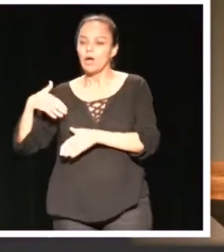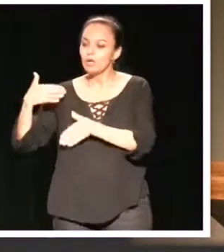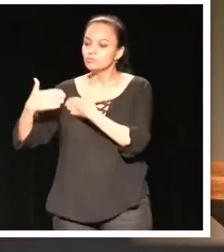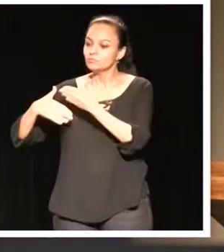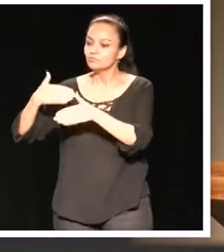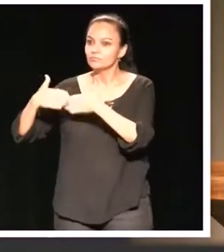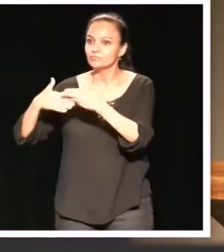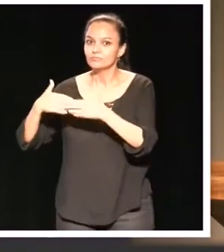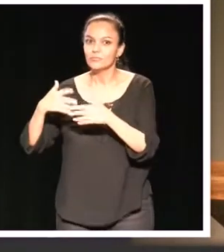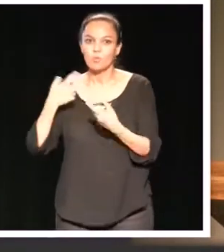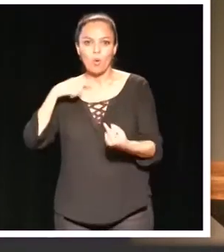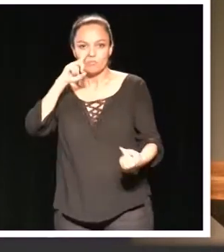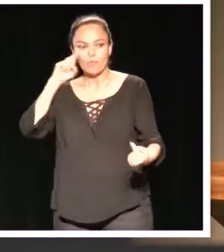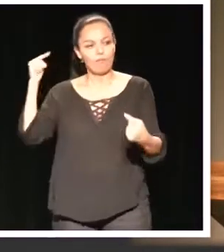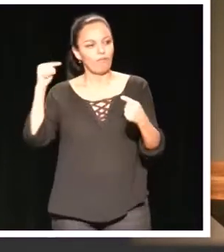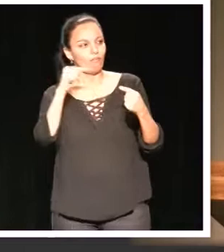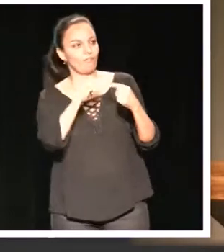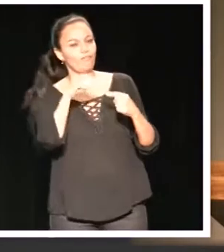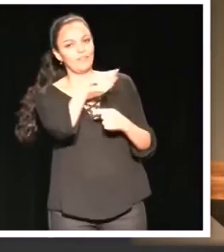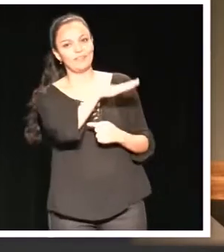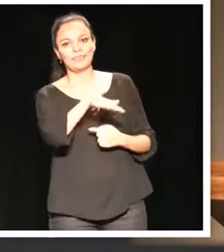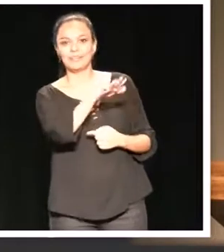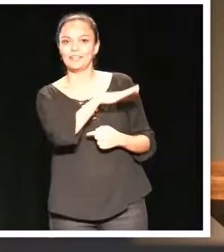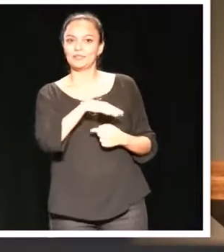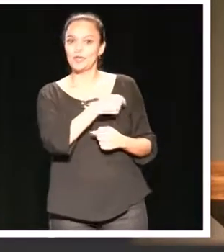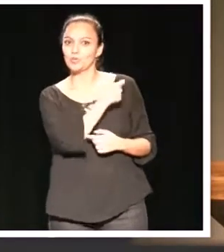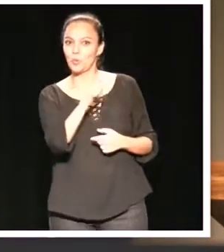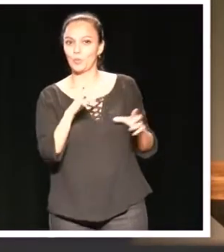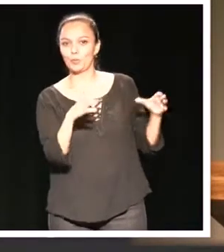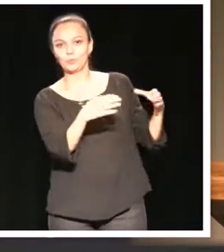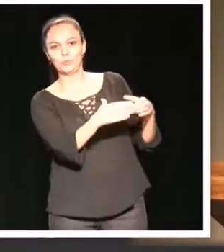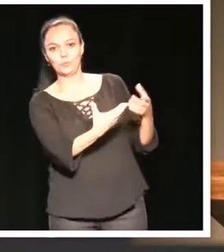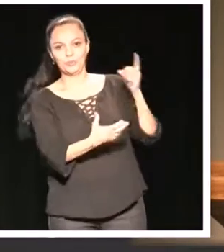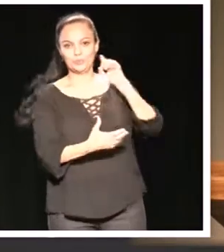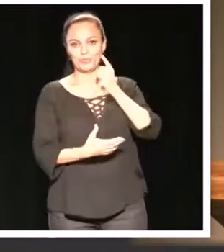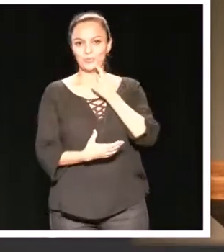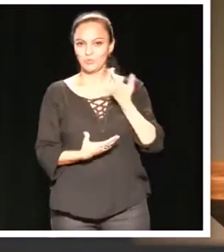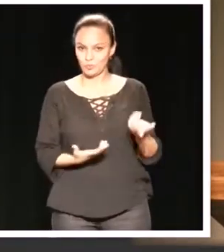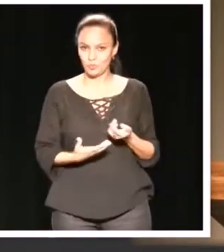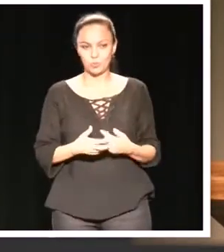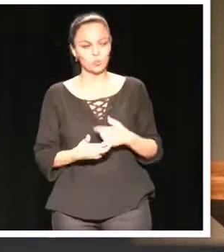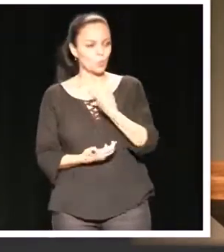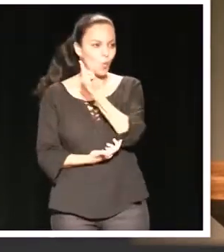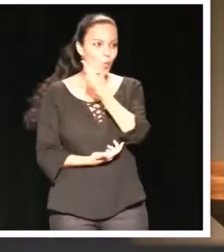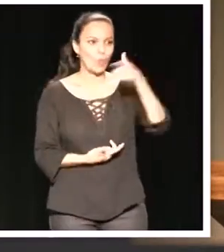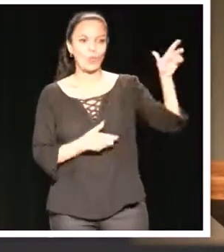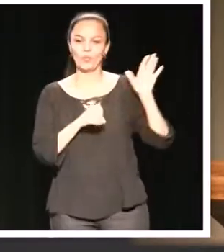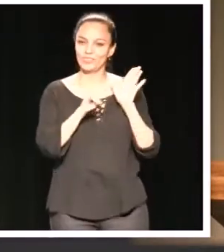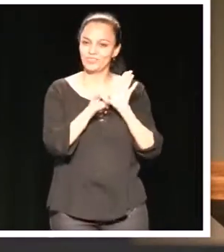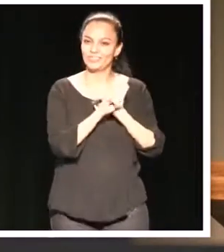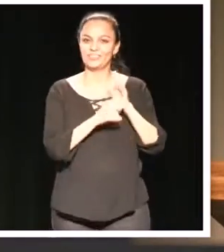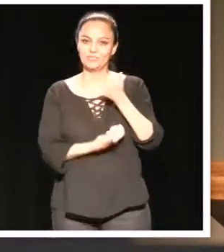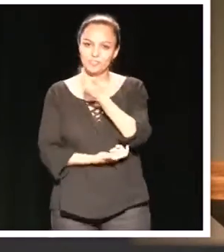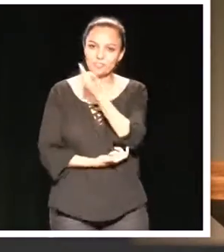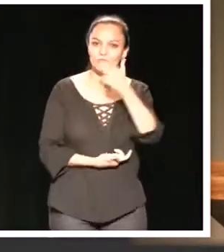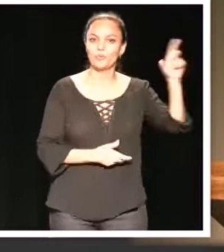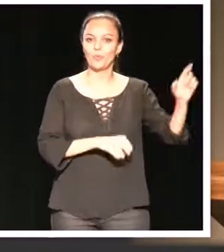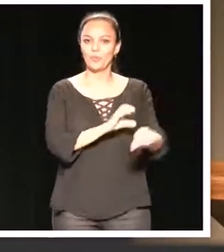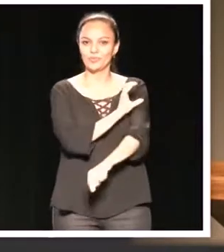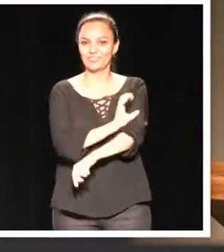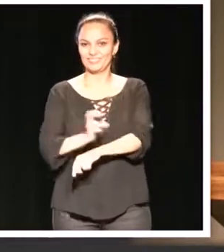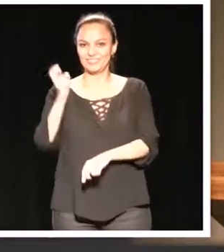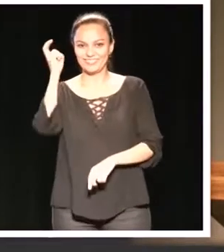comunidade surda, que é outro grupo, que é outra identidade, que é outra cultura. E ele tem